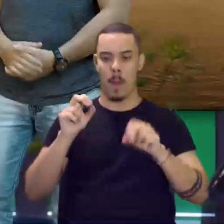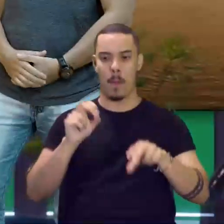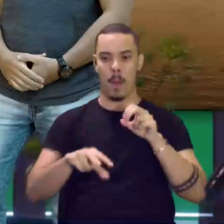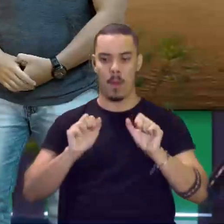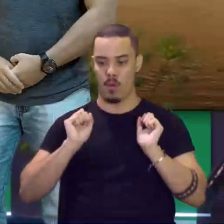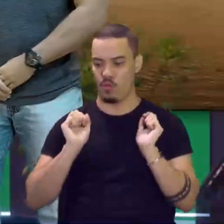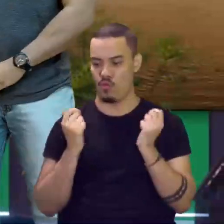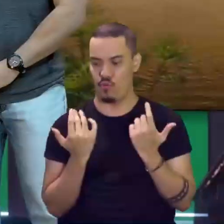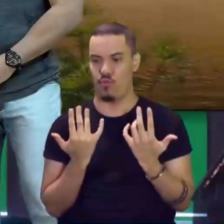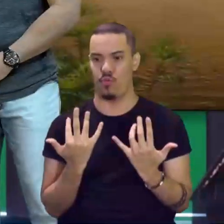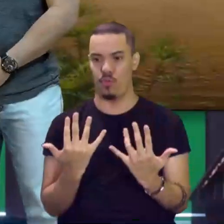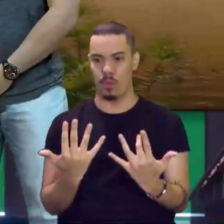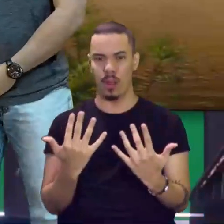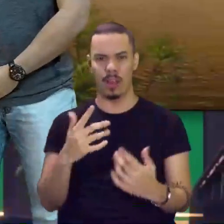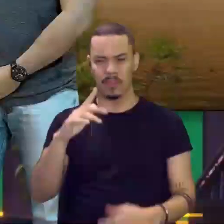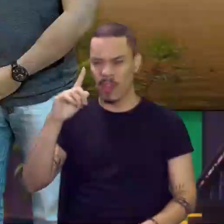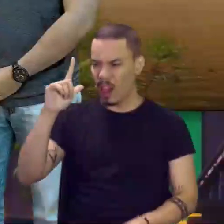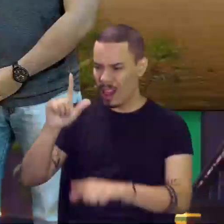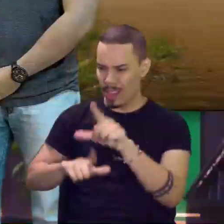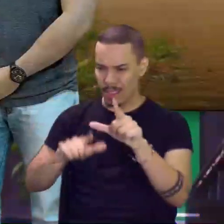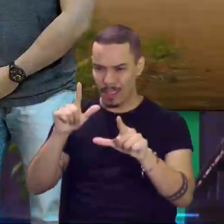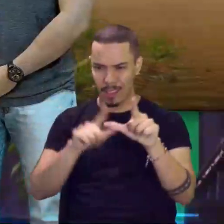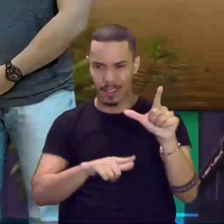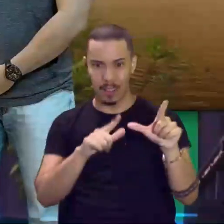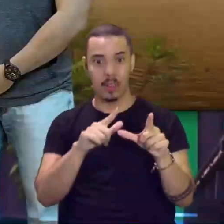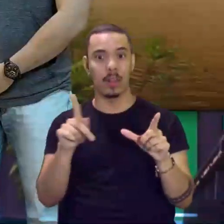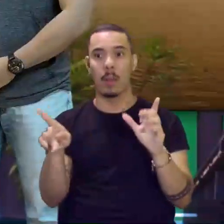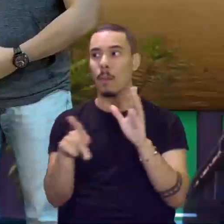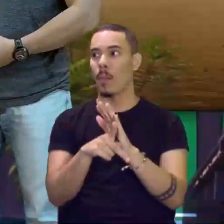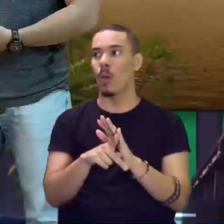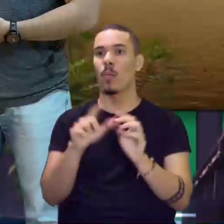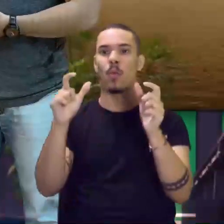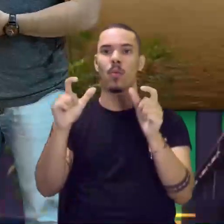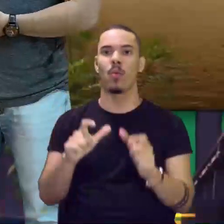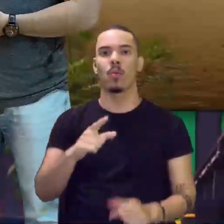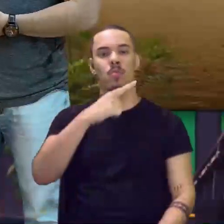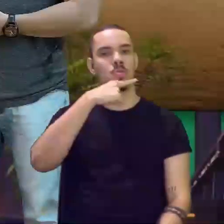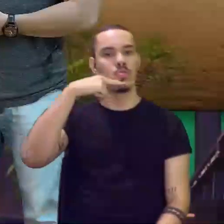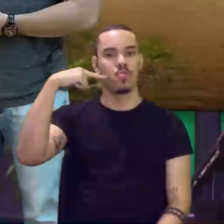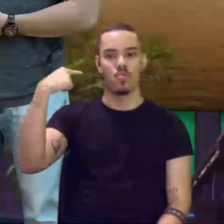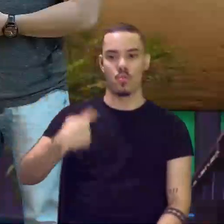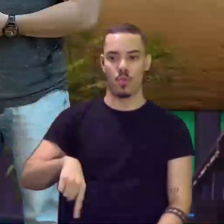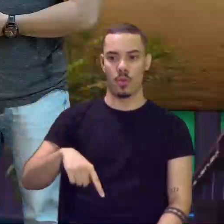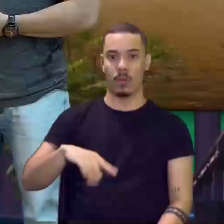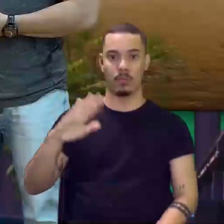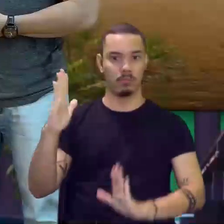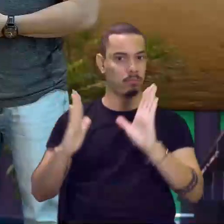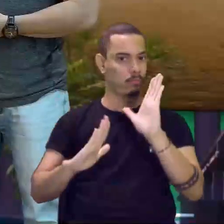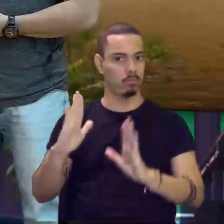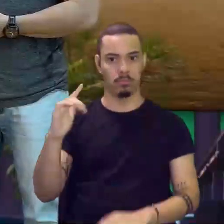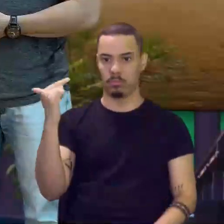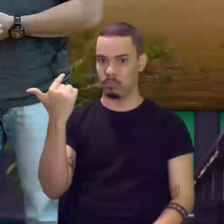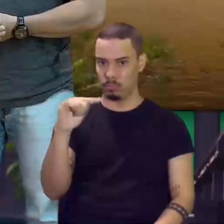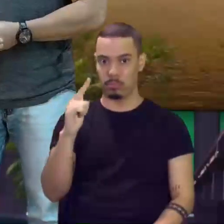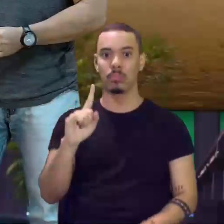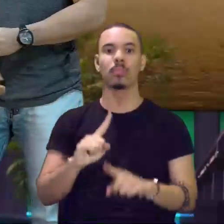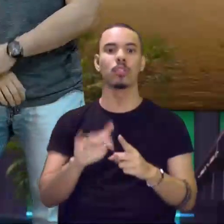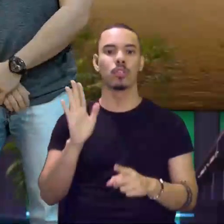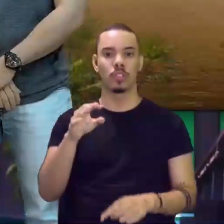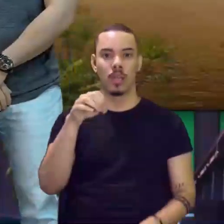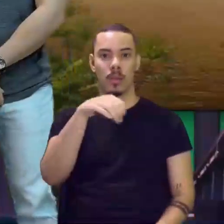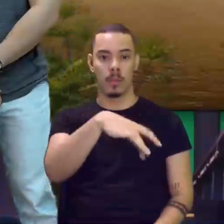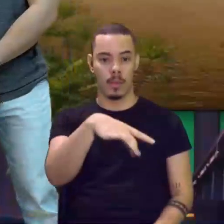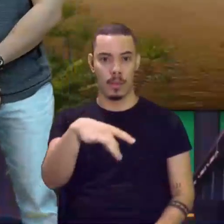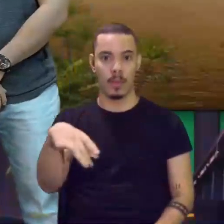letrinhas lá todas diferentes, e eles são fertilizantes russos. Correto. Isso. Na época que eu trabalhava no campo não tinha fertilizante não, mas eu já plantei aquele